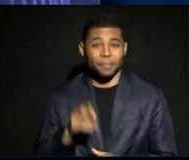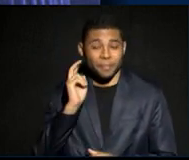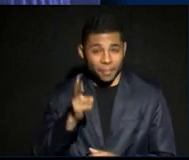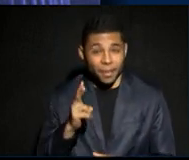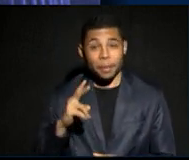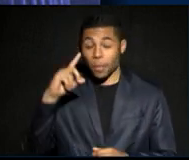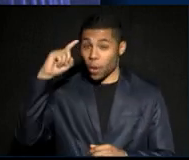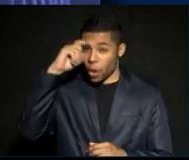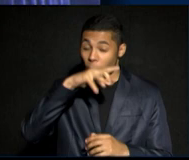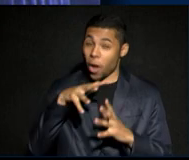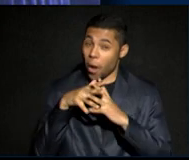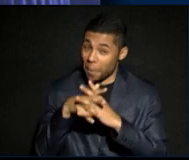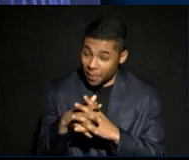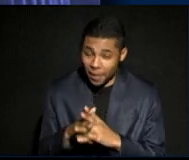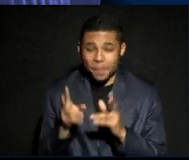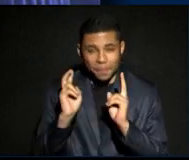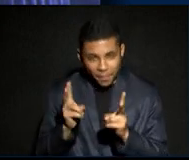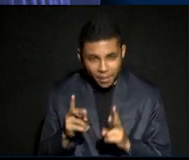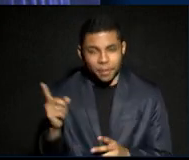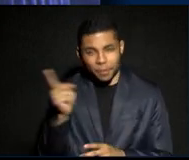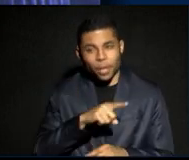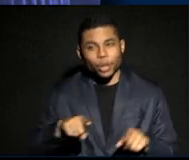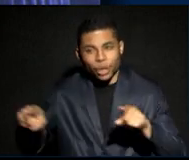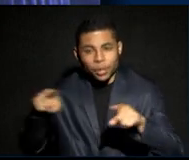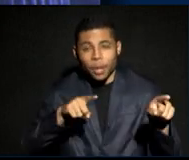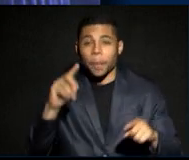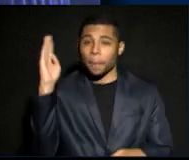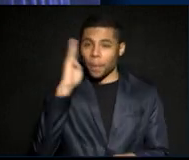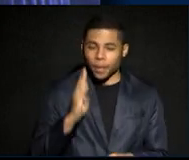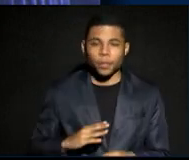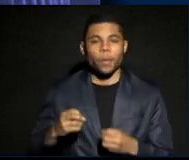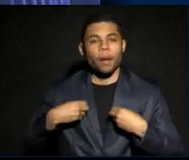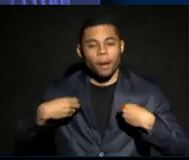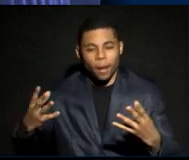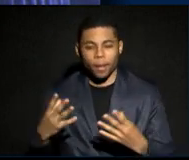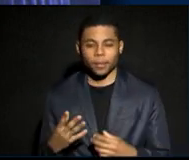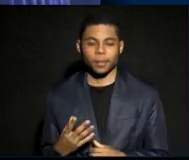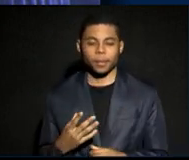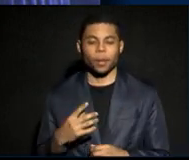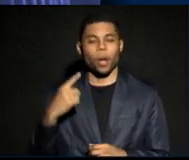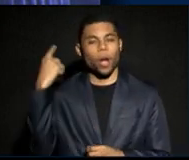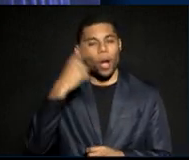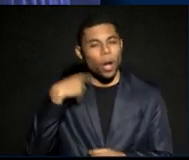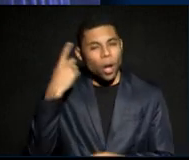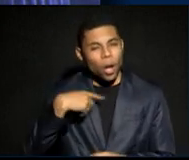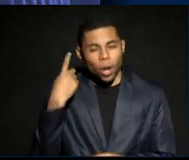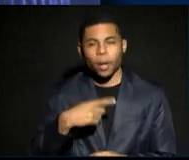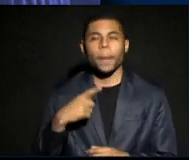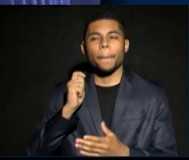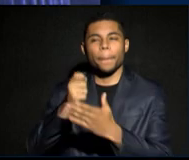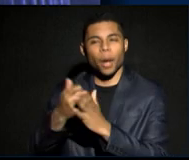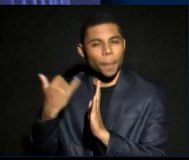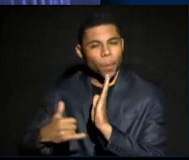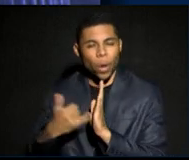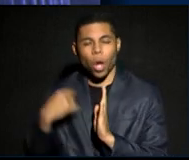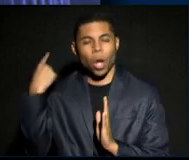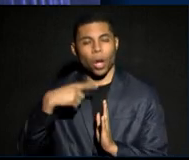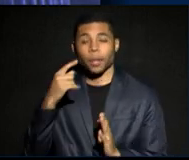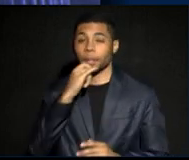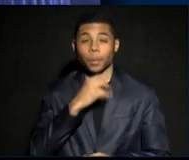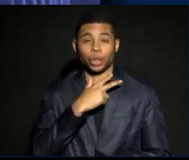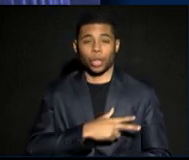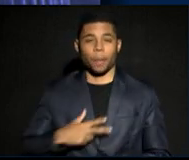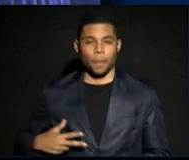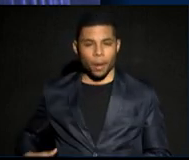com complexa de ser gerenciada é o Brasil gasta horas para te pagar imposto na